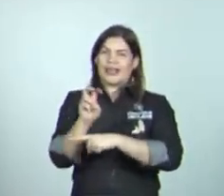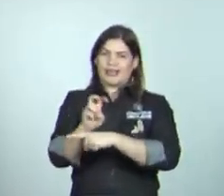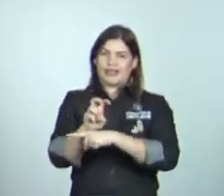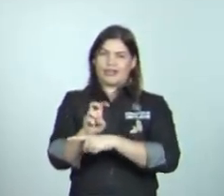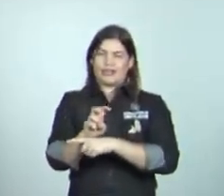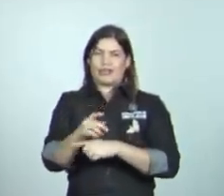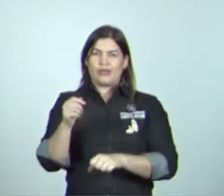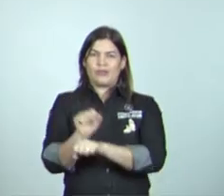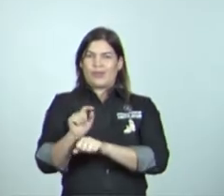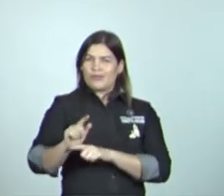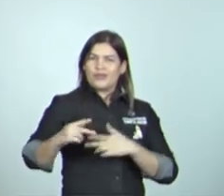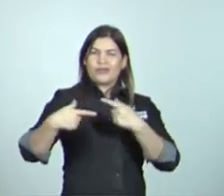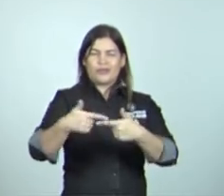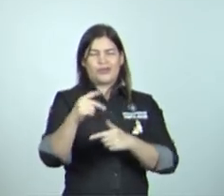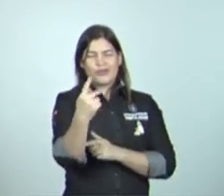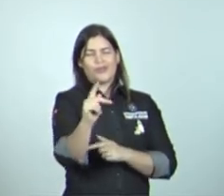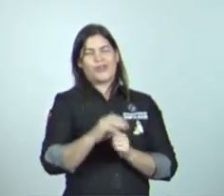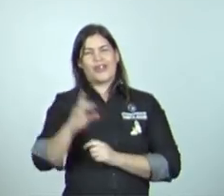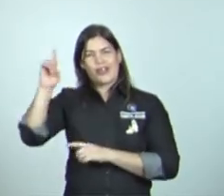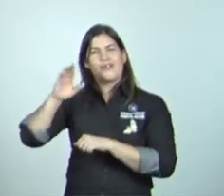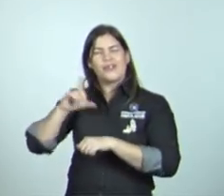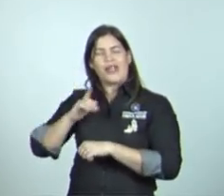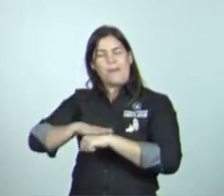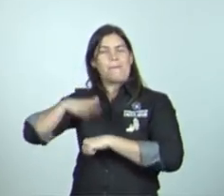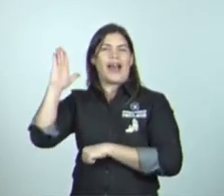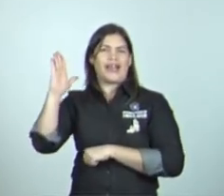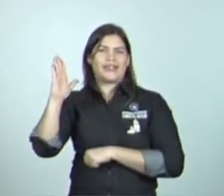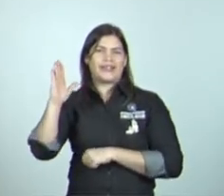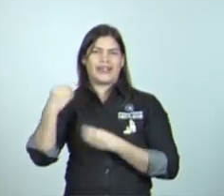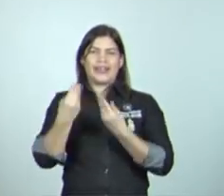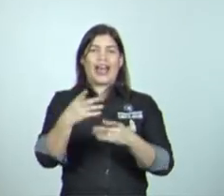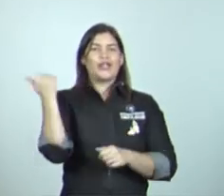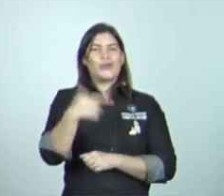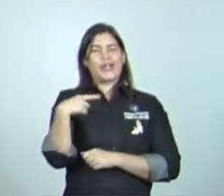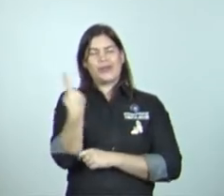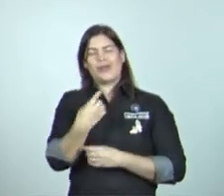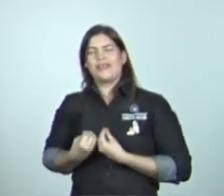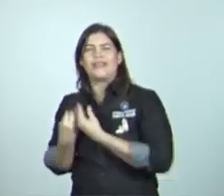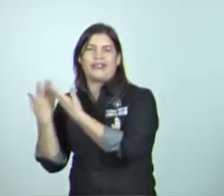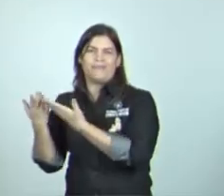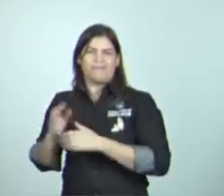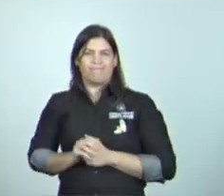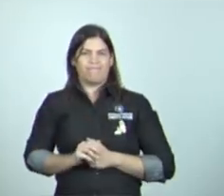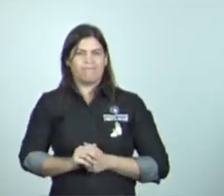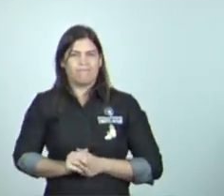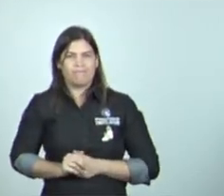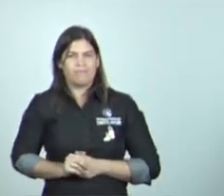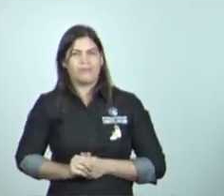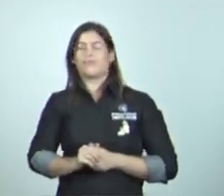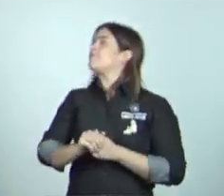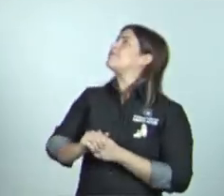vamos em frente deus tem muito mais para gente do que a gente vai devolver aham